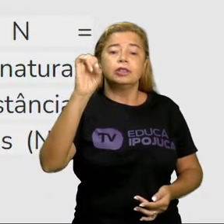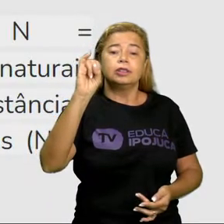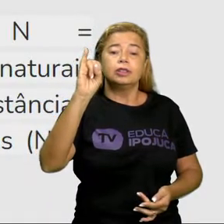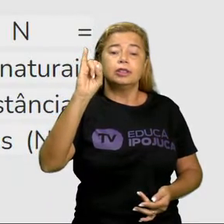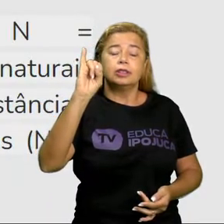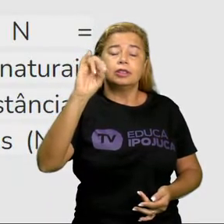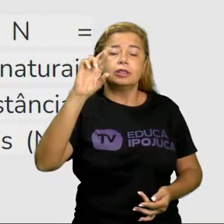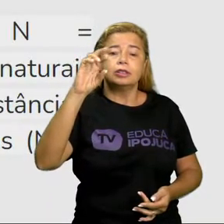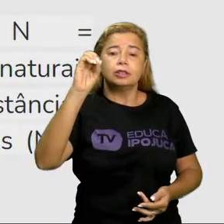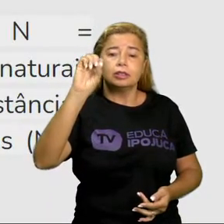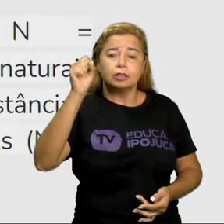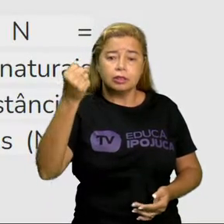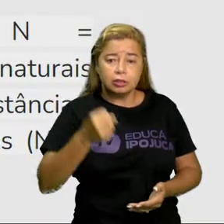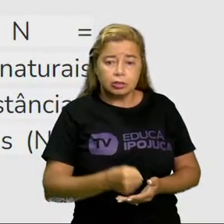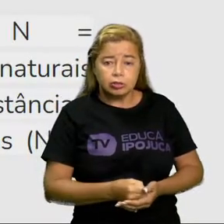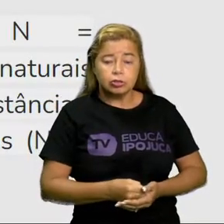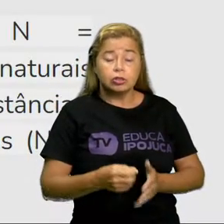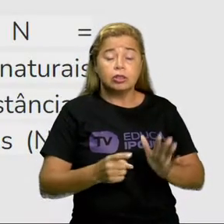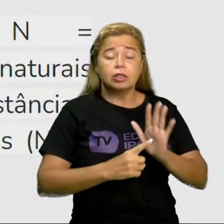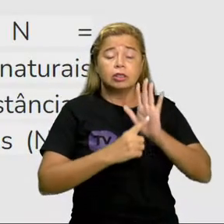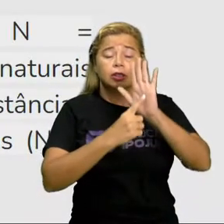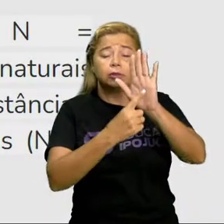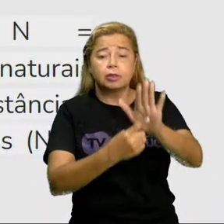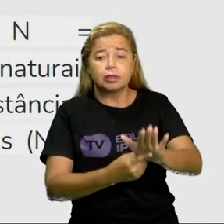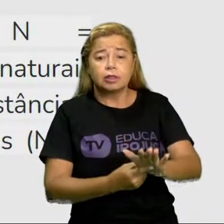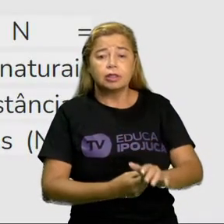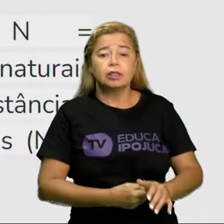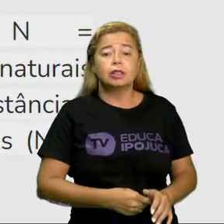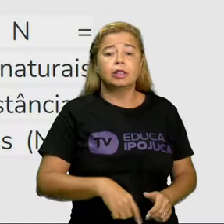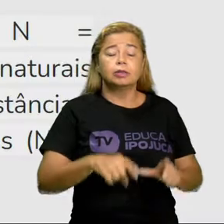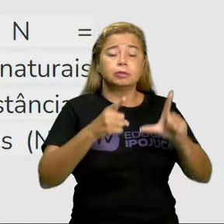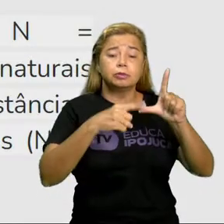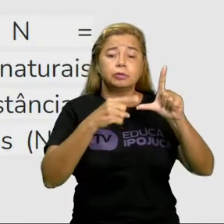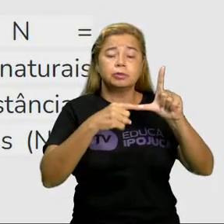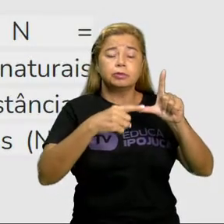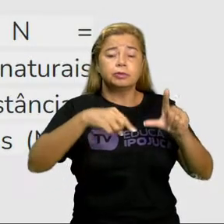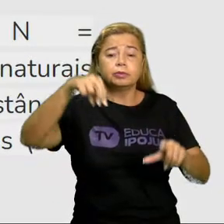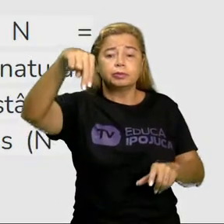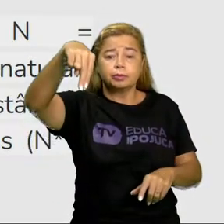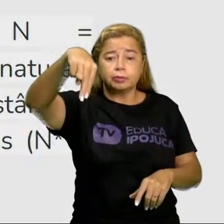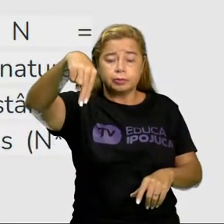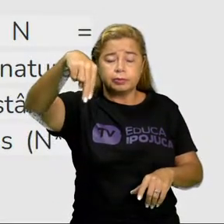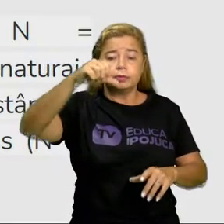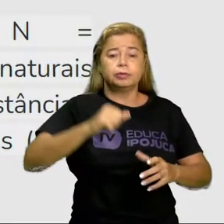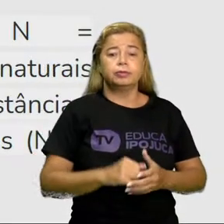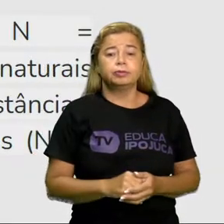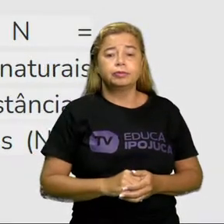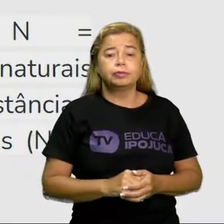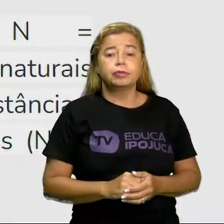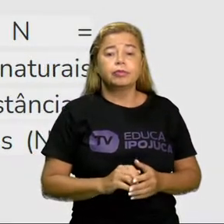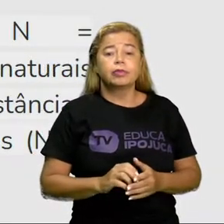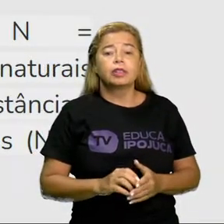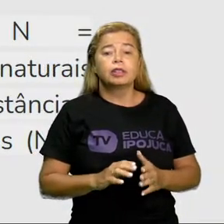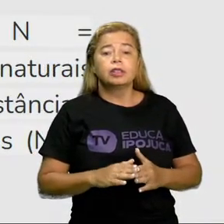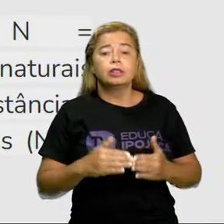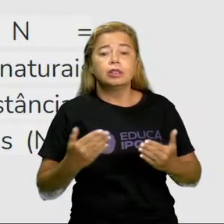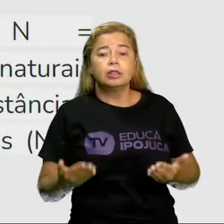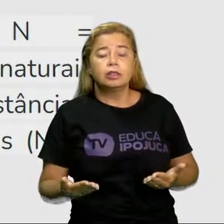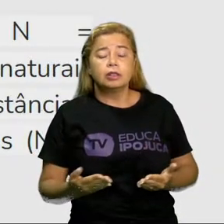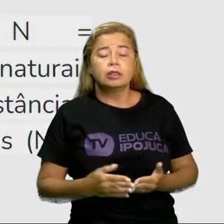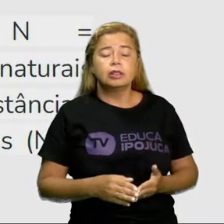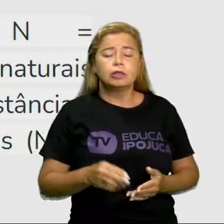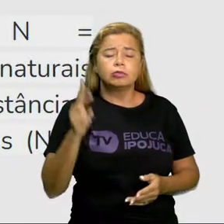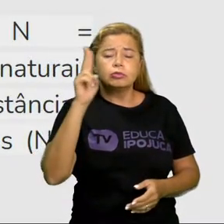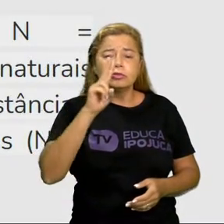que é a letra do alfabeto latino, que representa grupos infinitos do algarismo. Toda vez que a gente vê o N, a gente sabe que é o número de